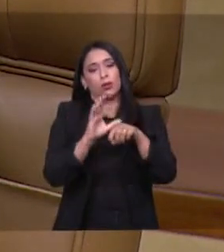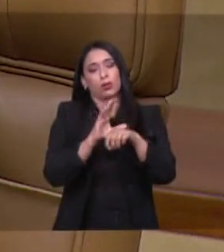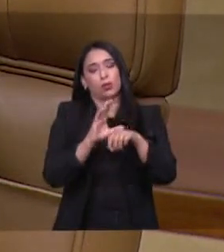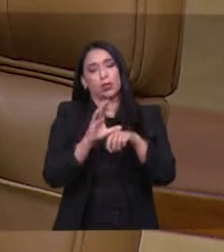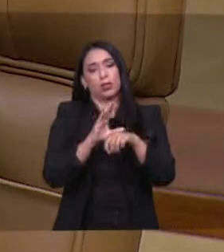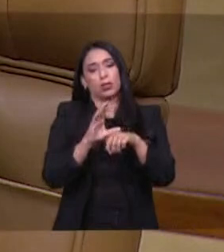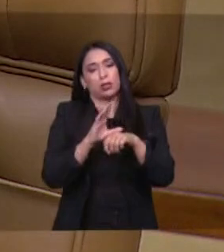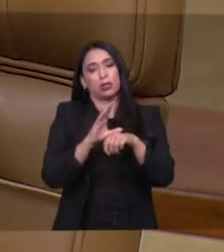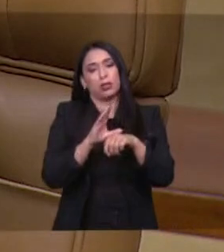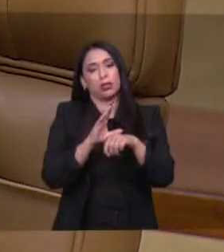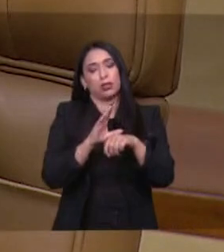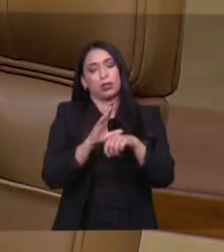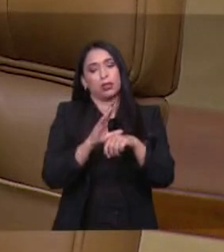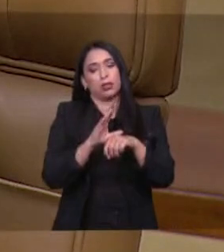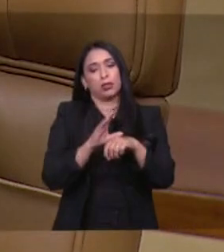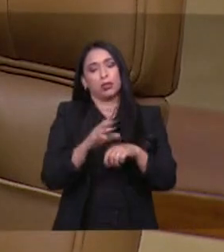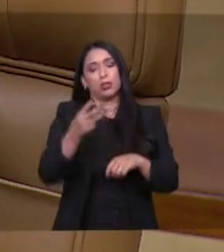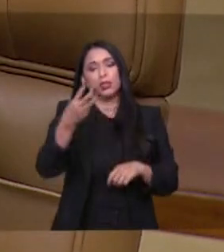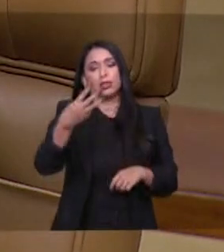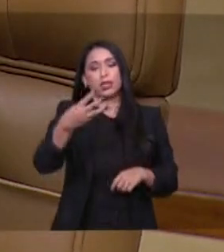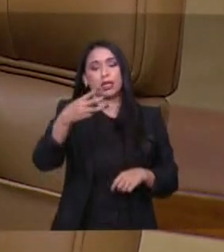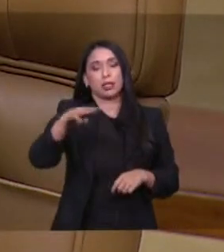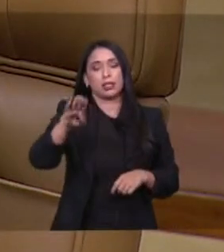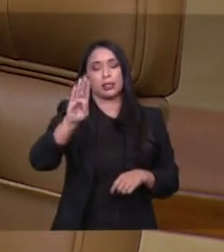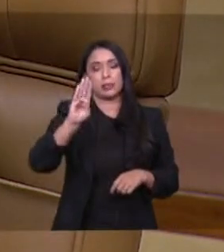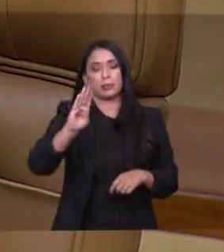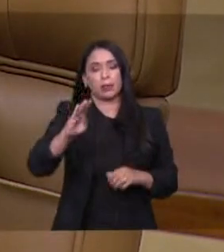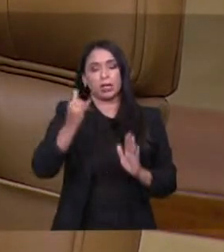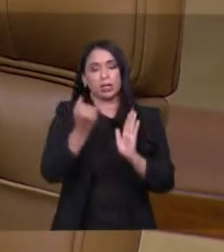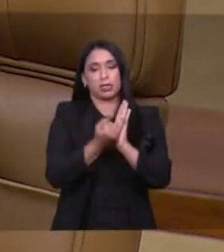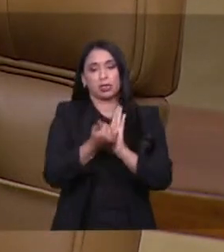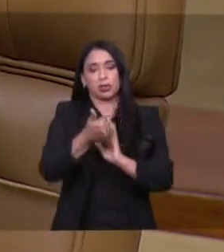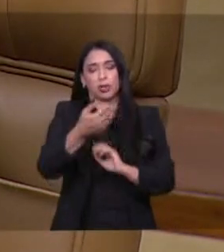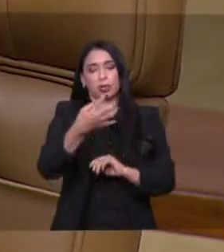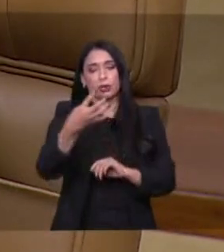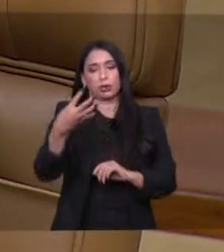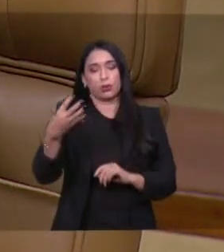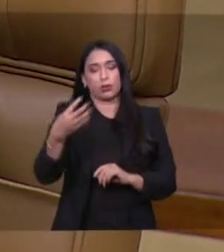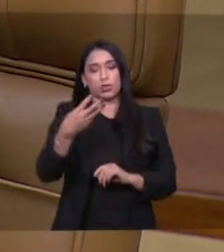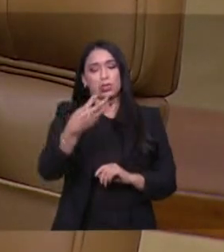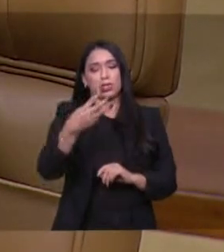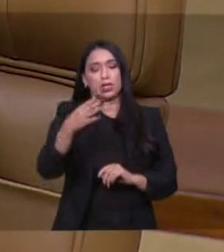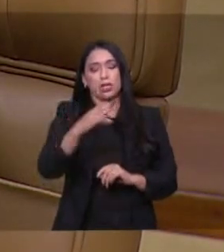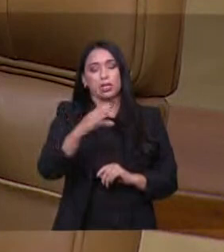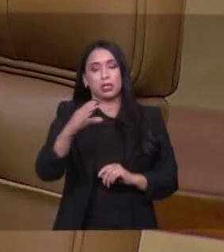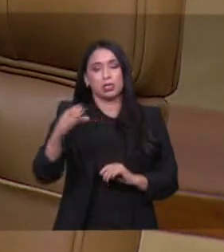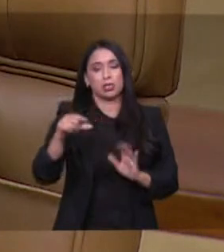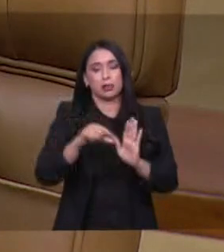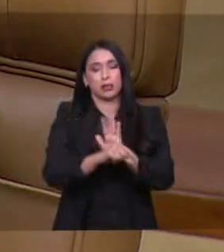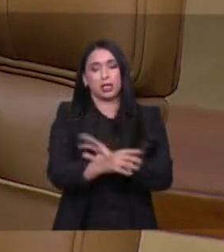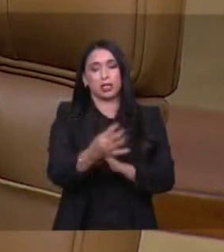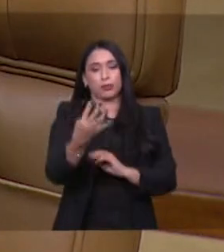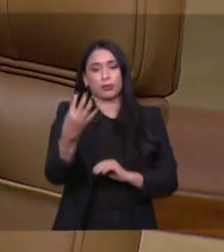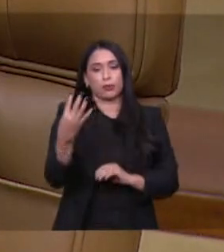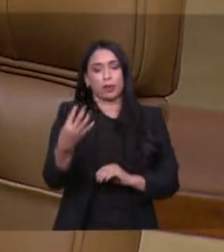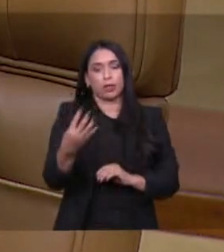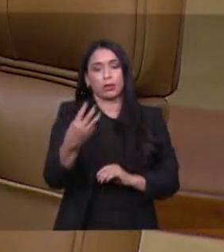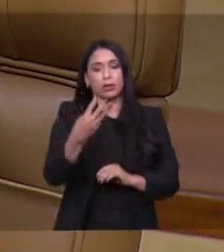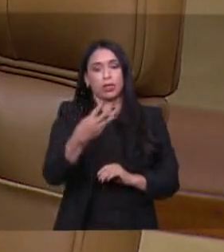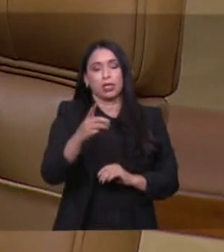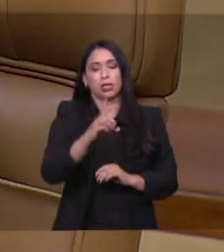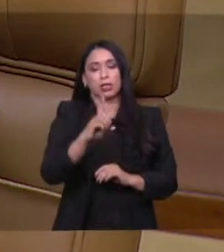que seriam o 3B, inciso 14, 3C, parágrafo 4º,